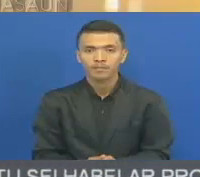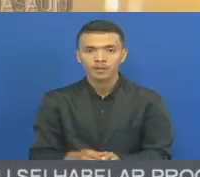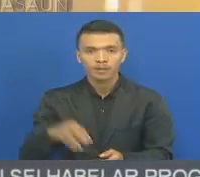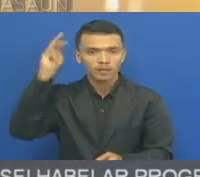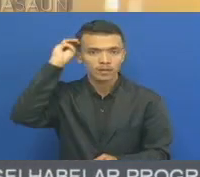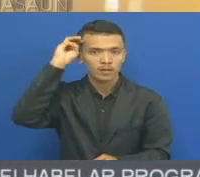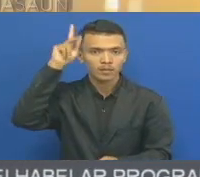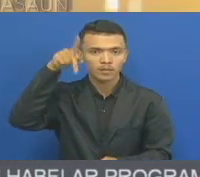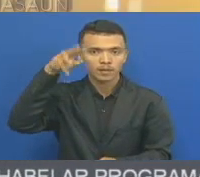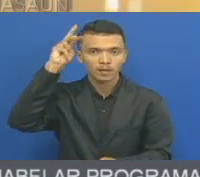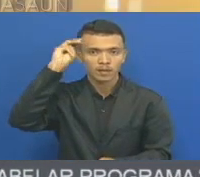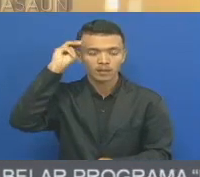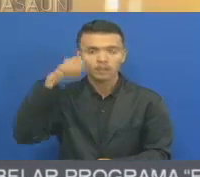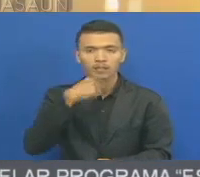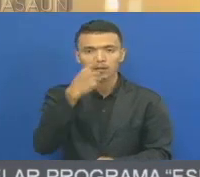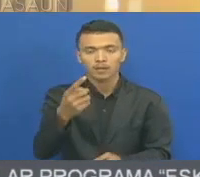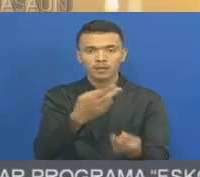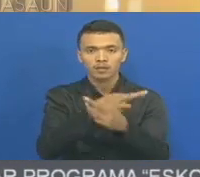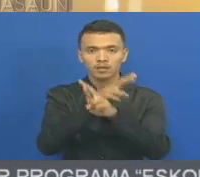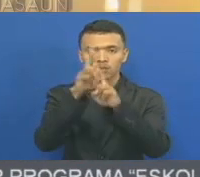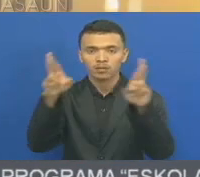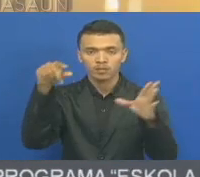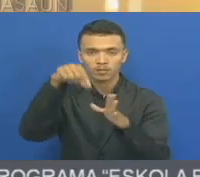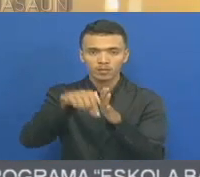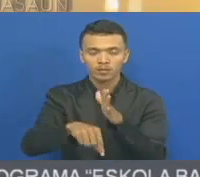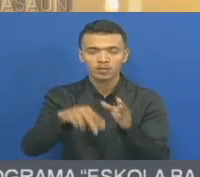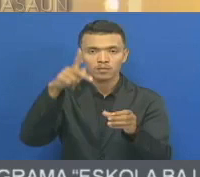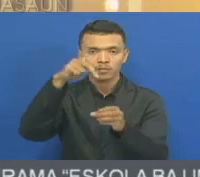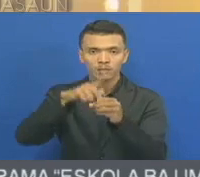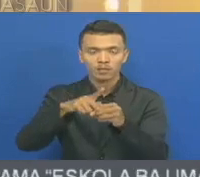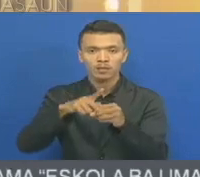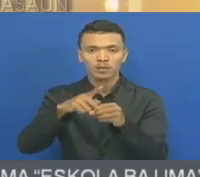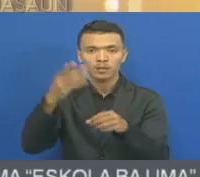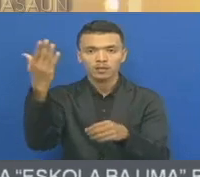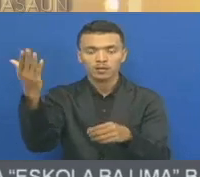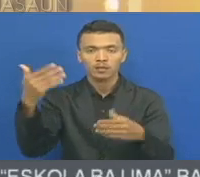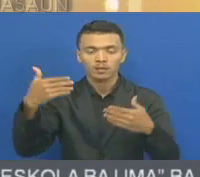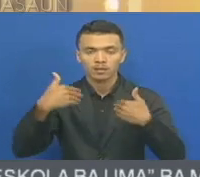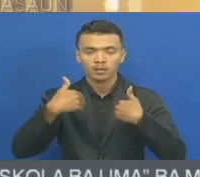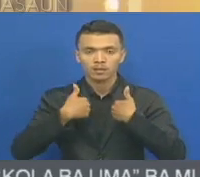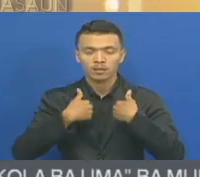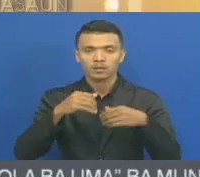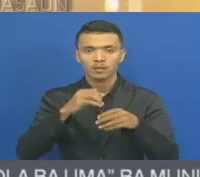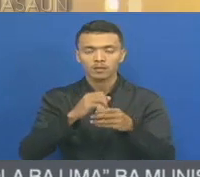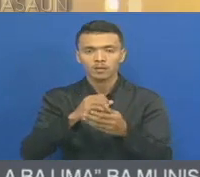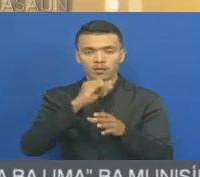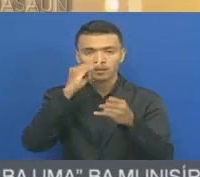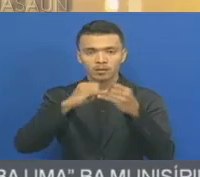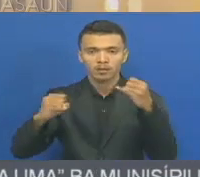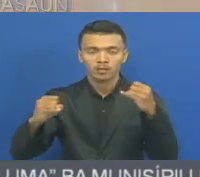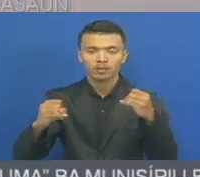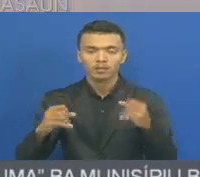Ministro Petróleo e Minerais confirma resultado perfuração mina Matania Poço Lafaia que é na fase conclusão.